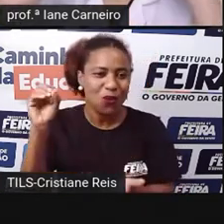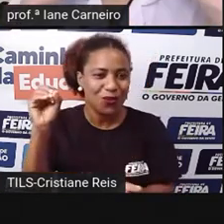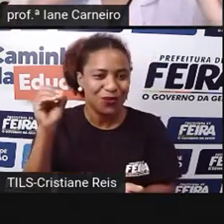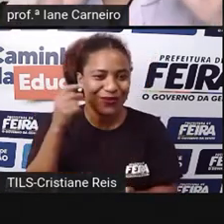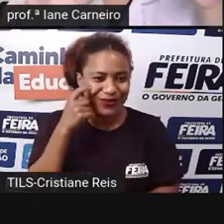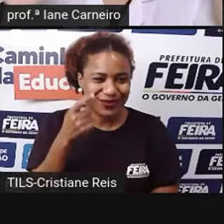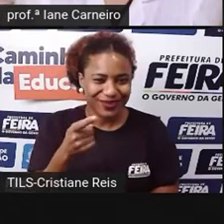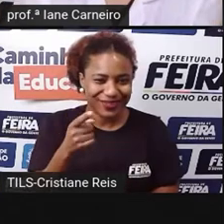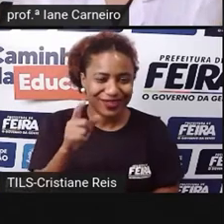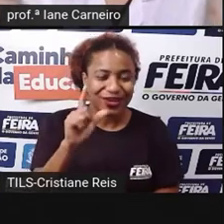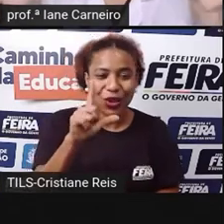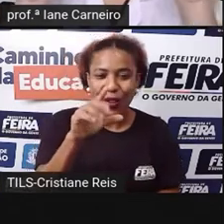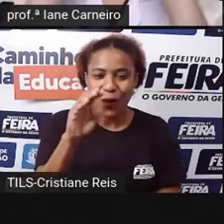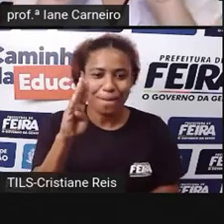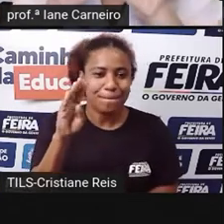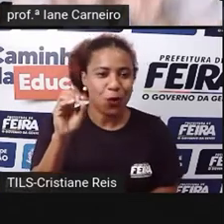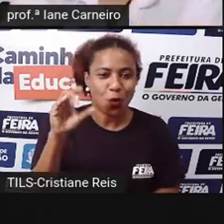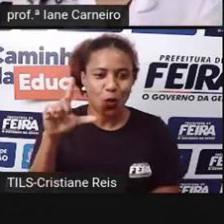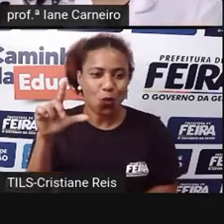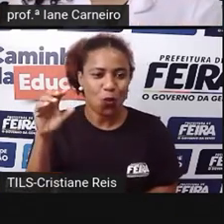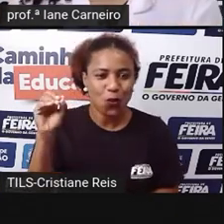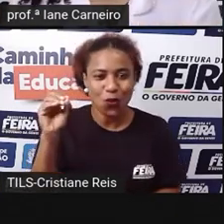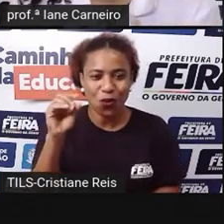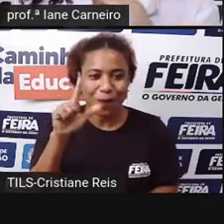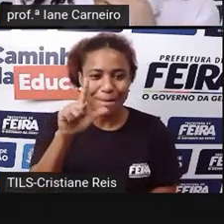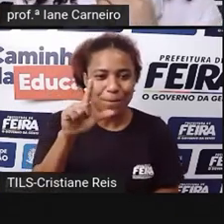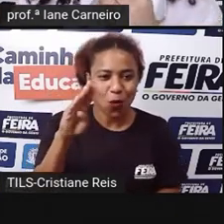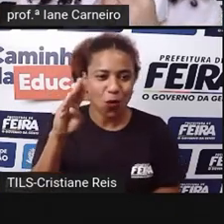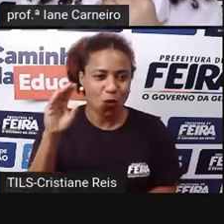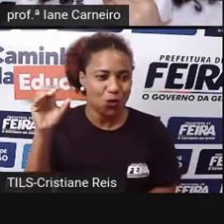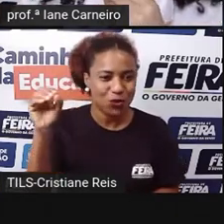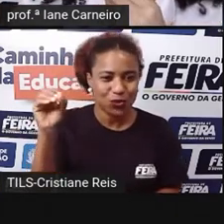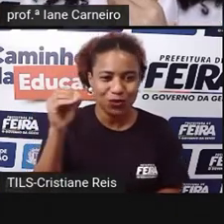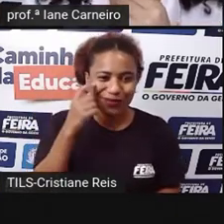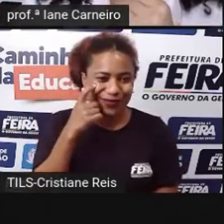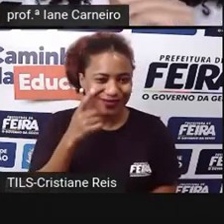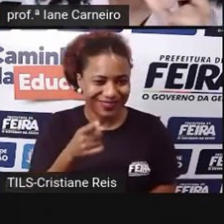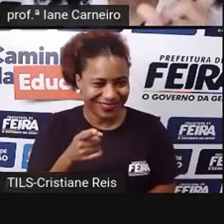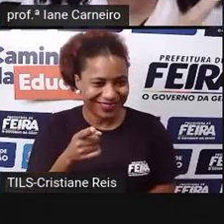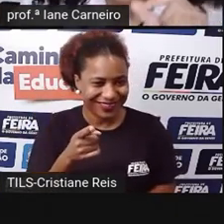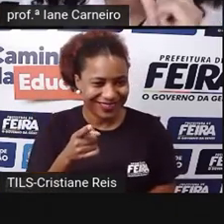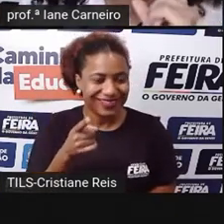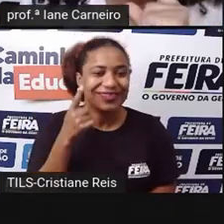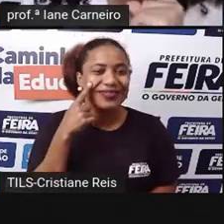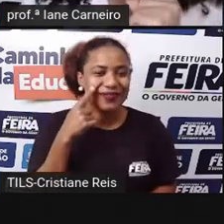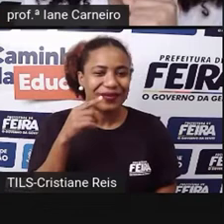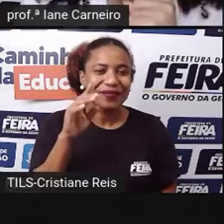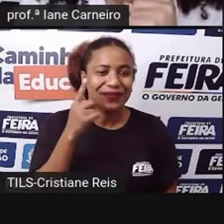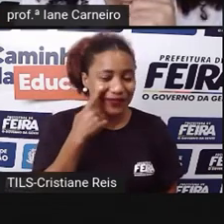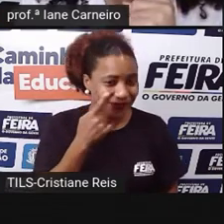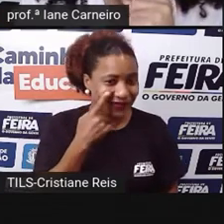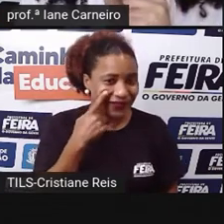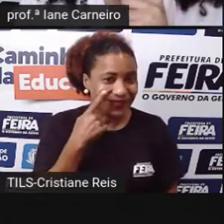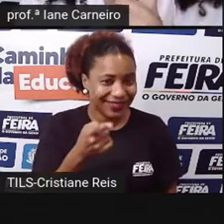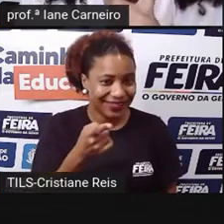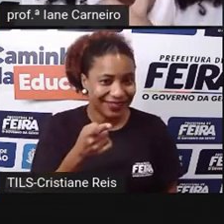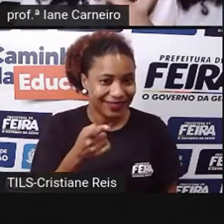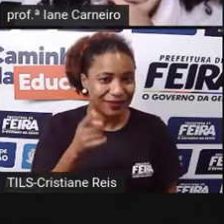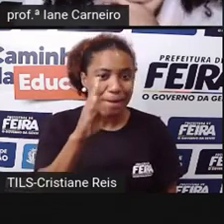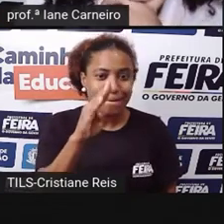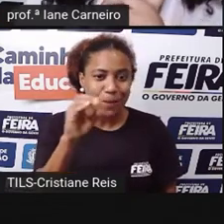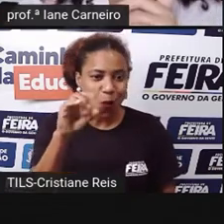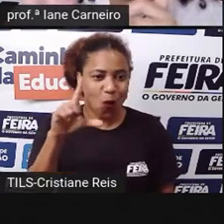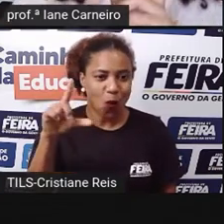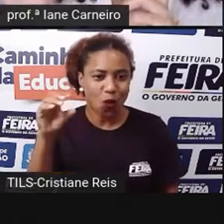lobo, lobo, lobo, se aparecia uma outra palavra, que era o bolo. Ó, repete aí para você ver se não aparece a palavra